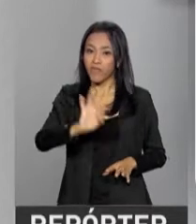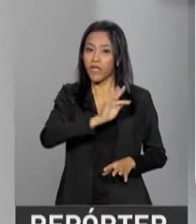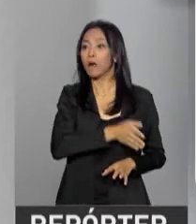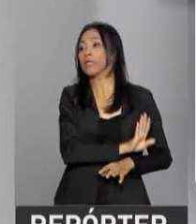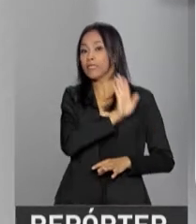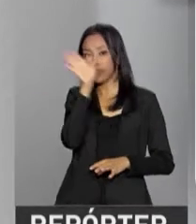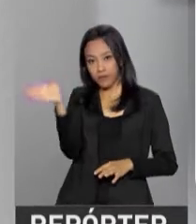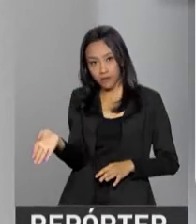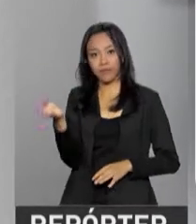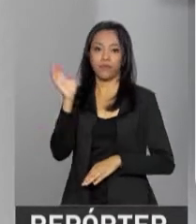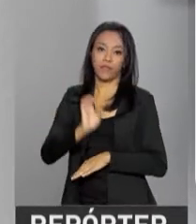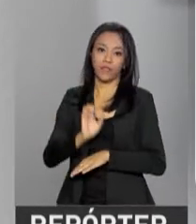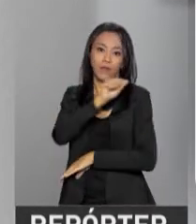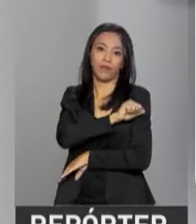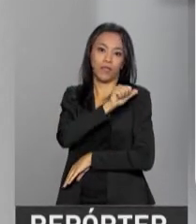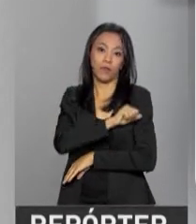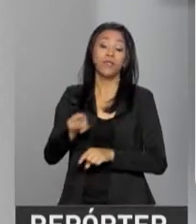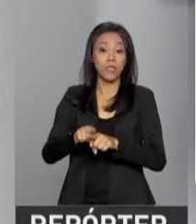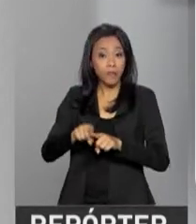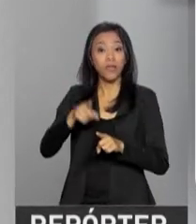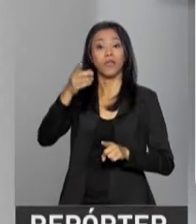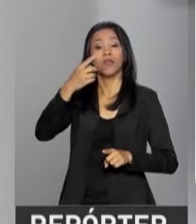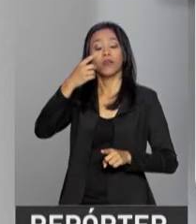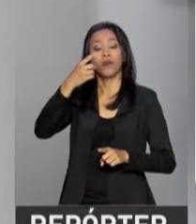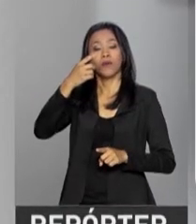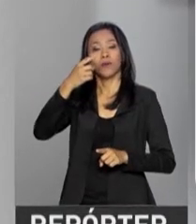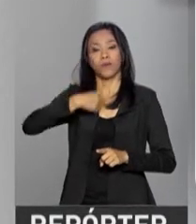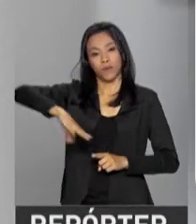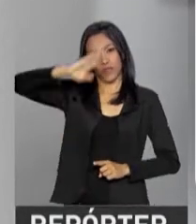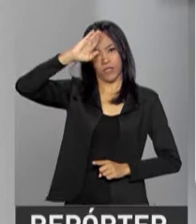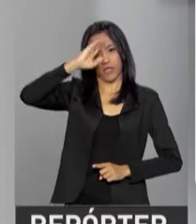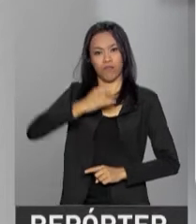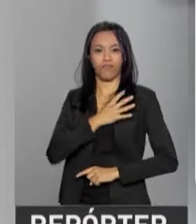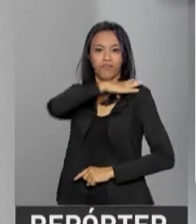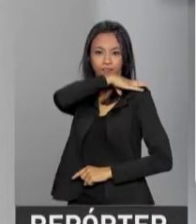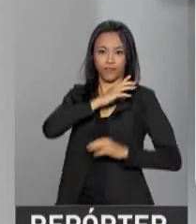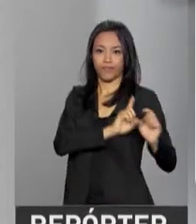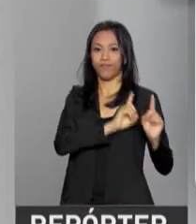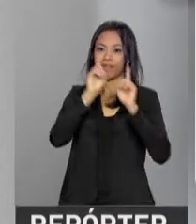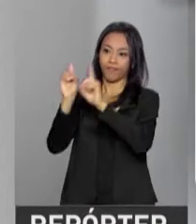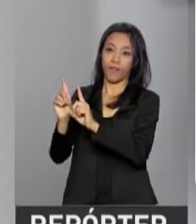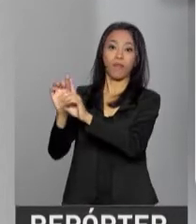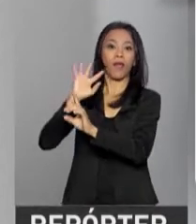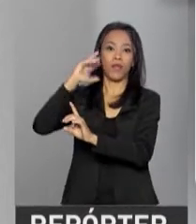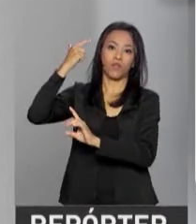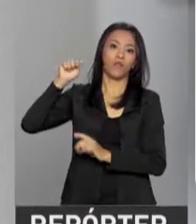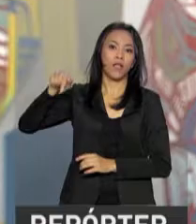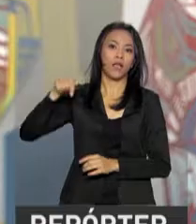rio o general walter braga neto na investigação o presidente reiterou que esse crime não ficará